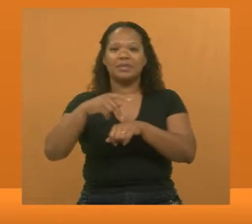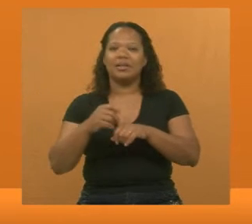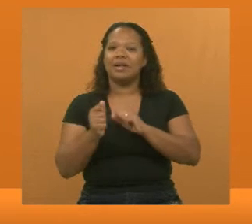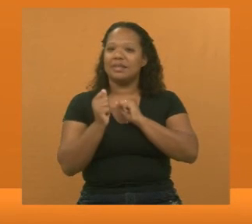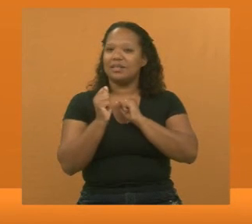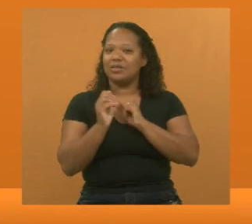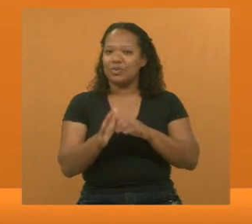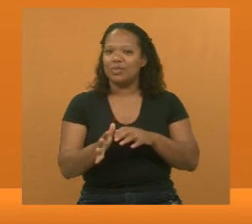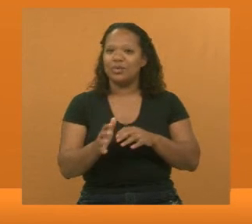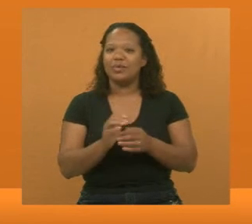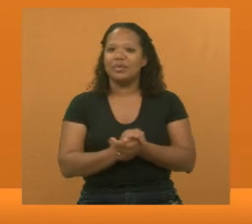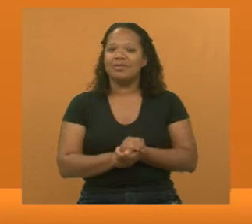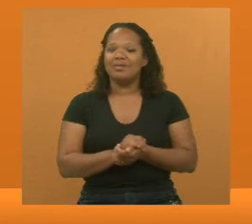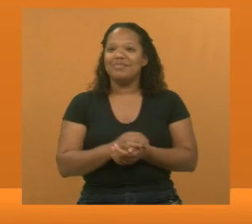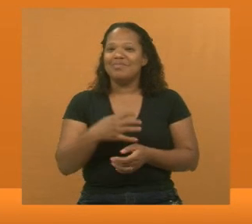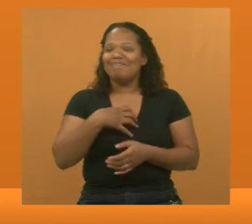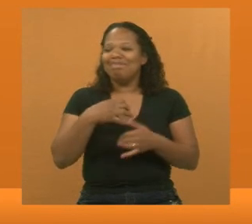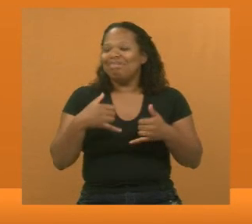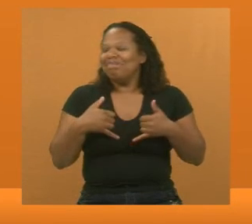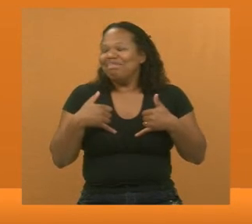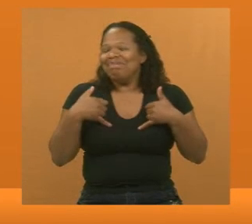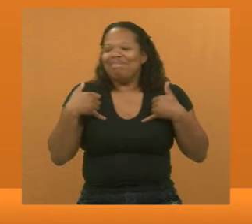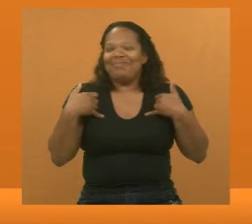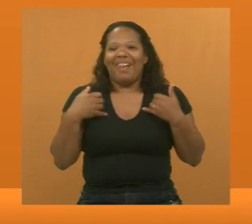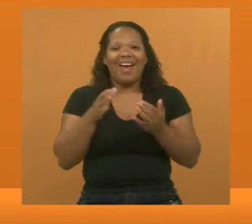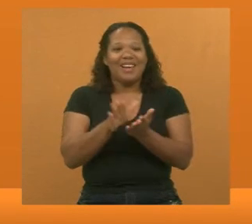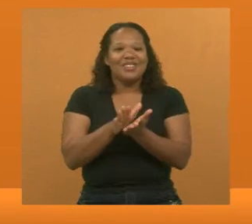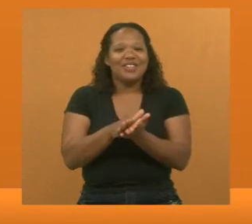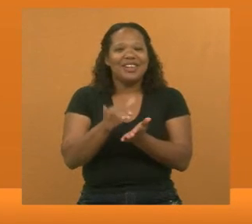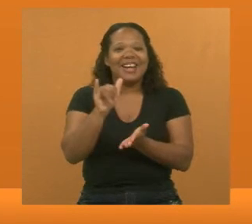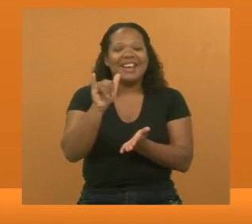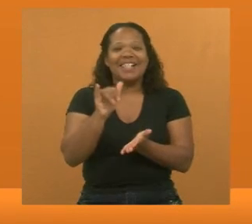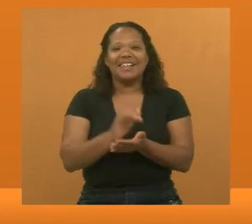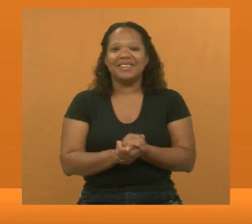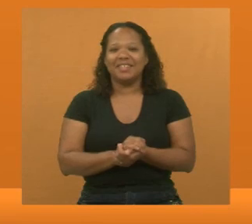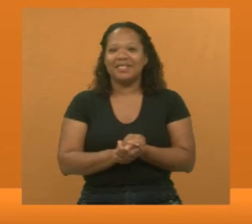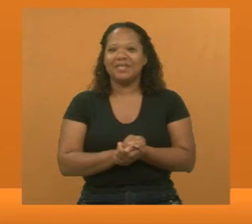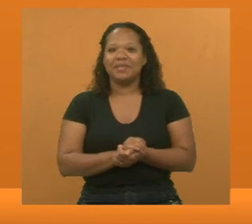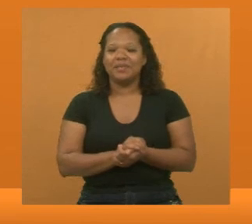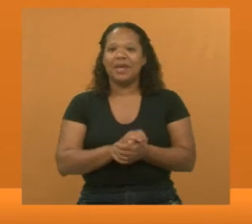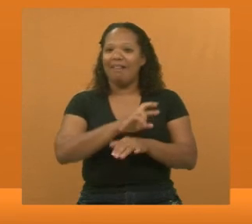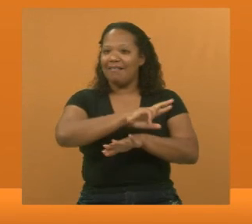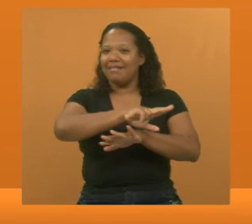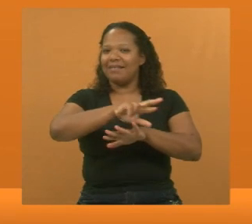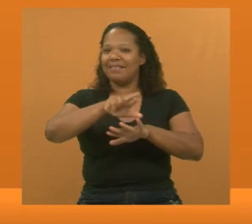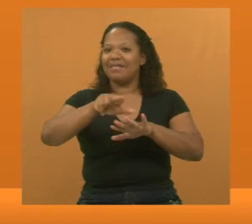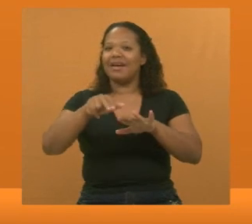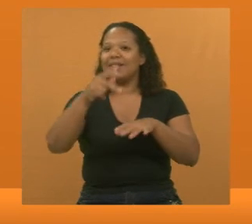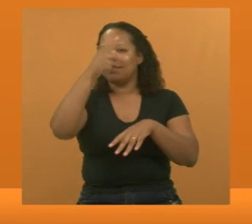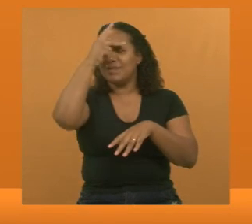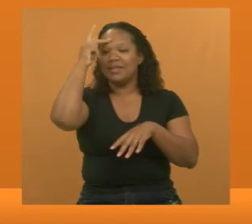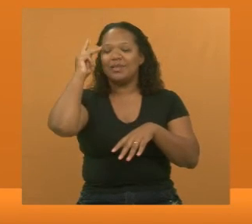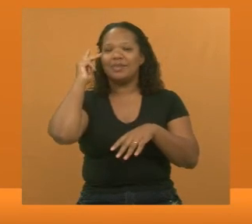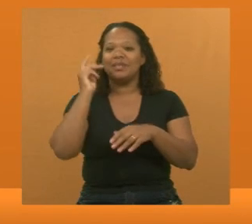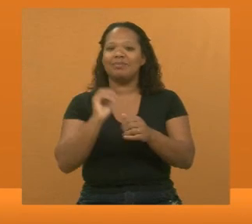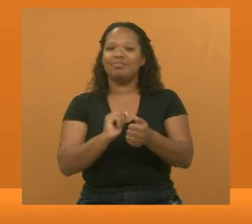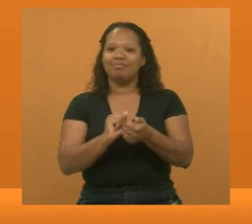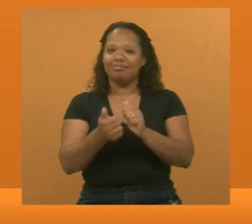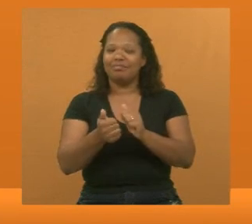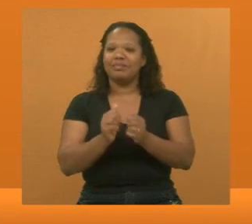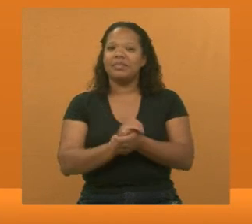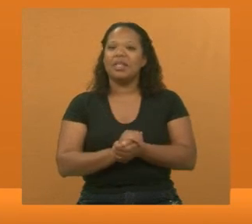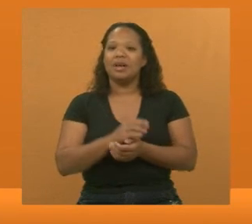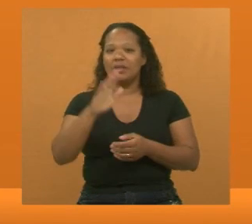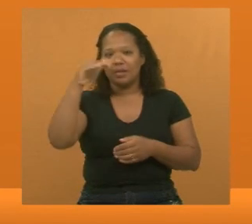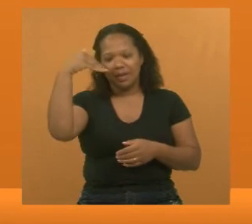atitude deve nos encher de orgulho, jacareenses, que temos aqui muitos talentos e às vezes a gente não reconhece. Então eu